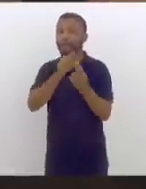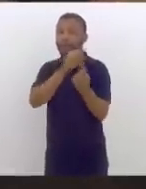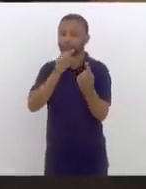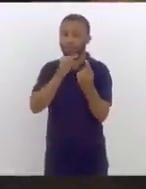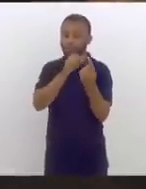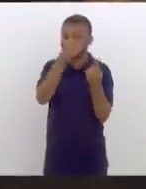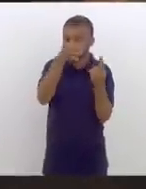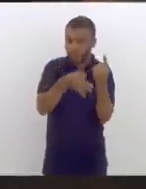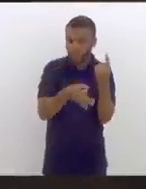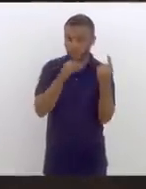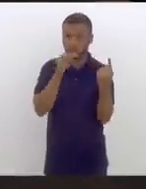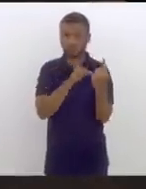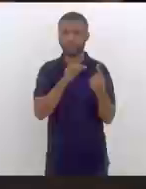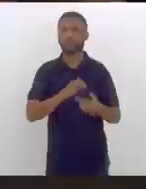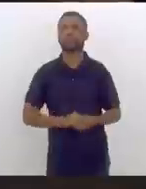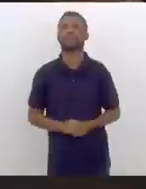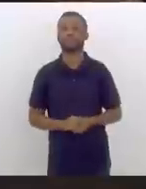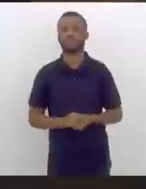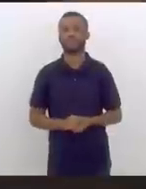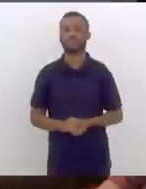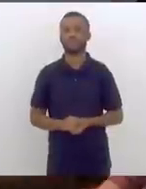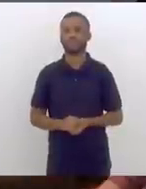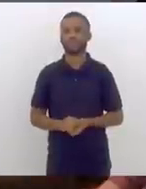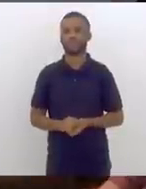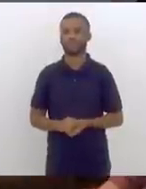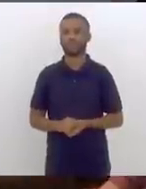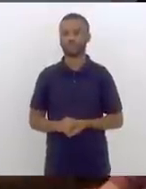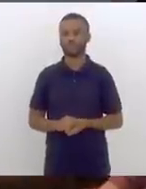saber forma diferente